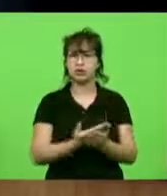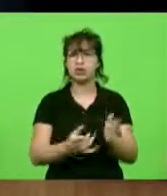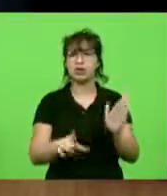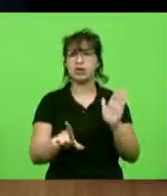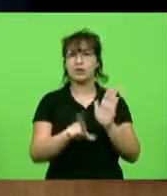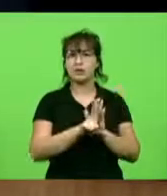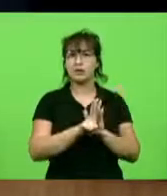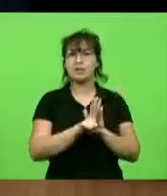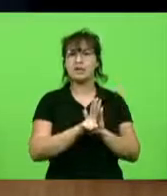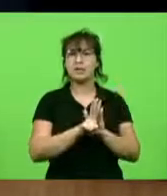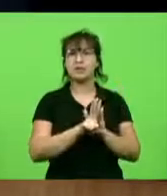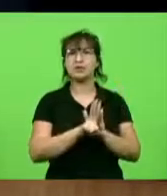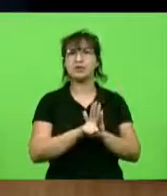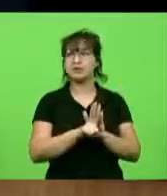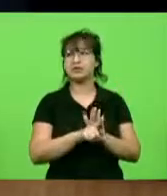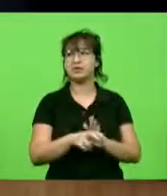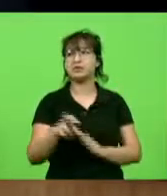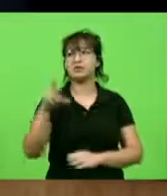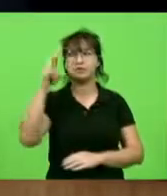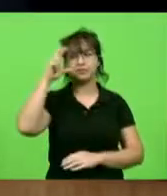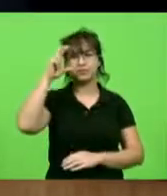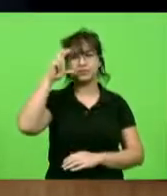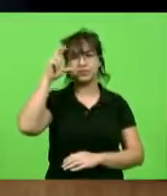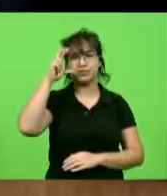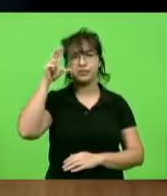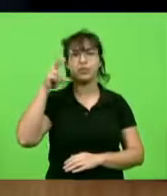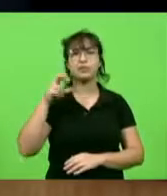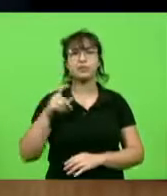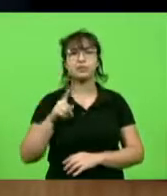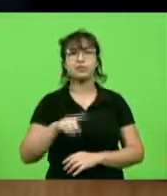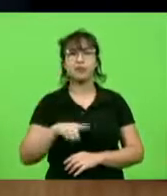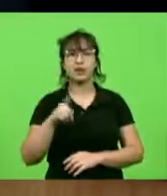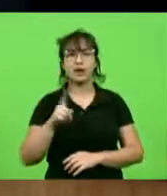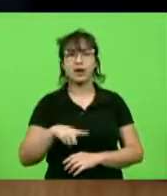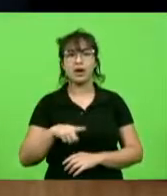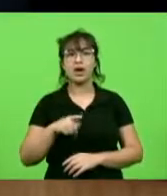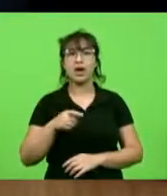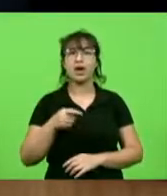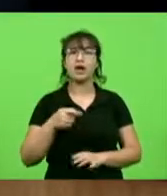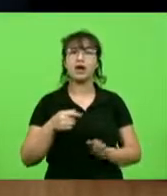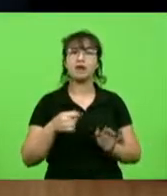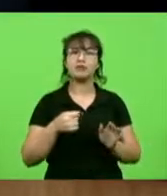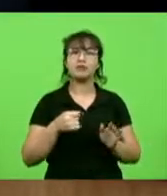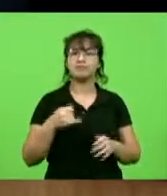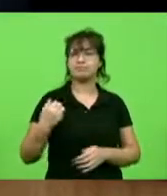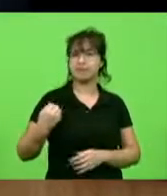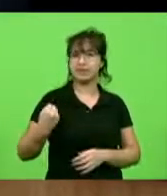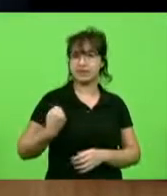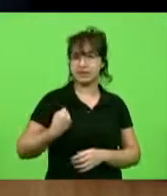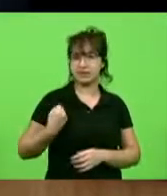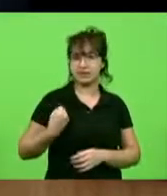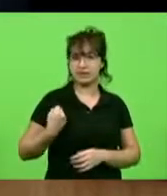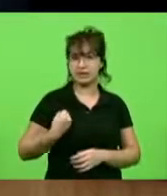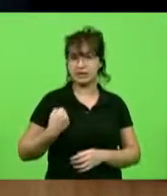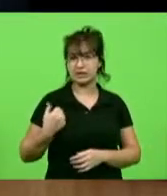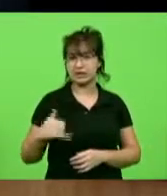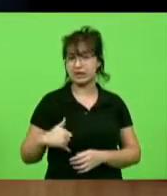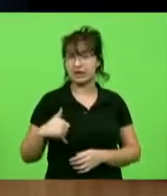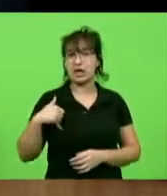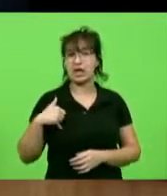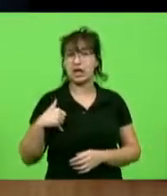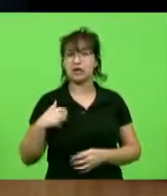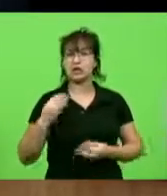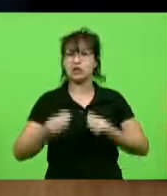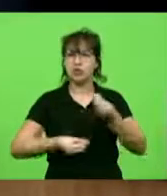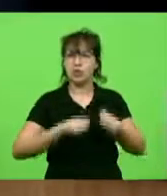Penha. Obviamente que é adequado à idade e à metodologia, né? Mas é muito importante